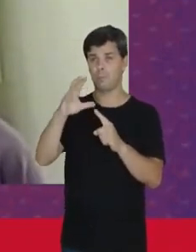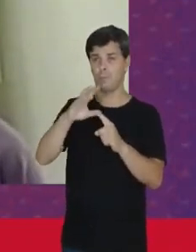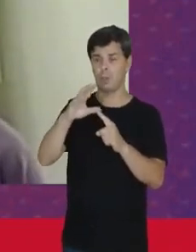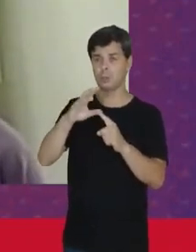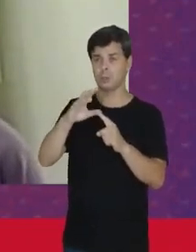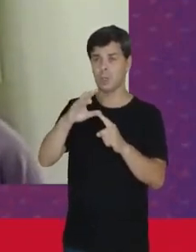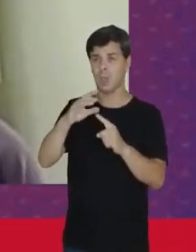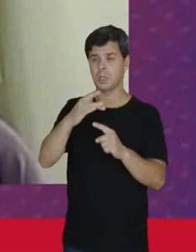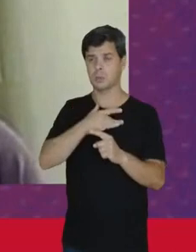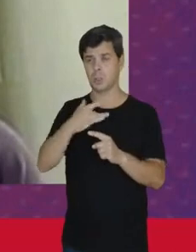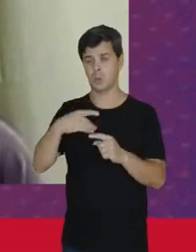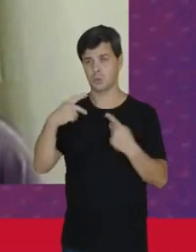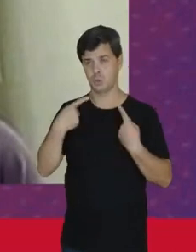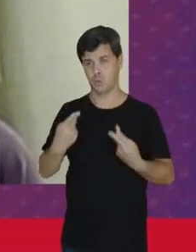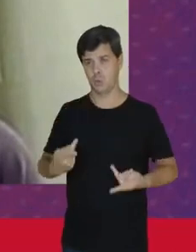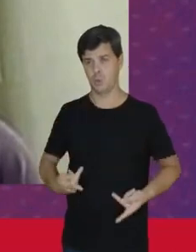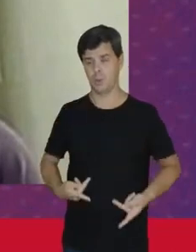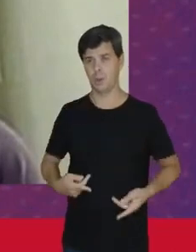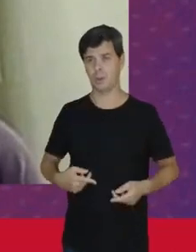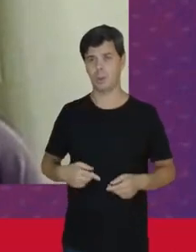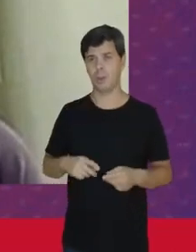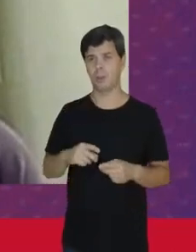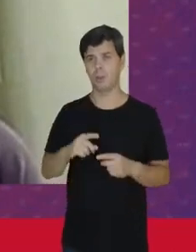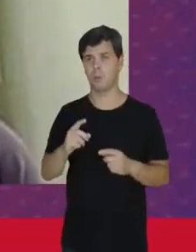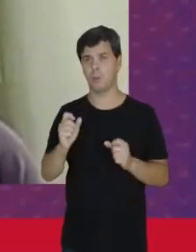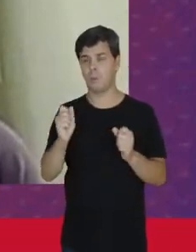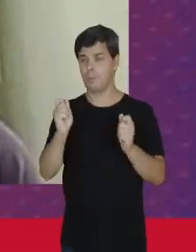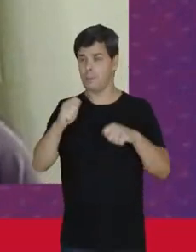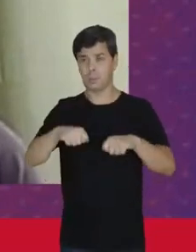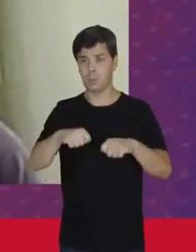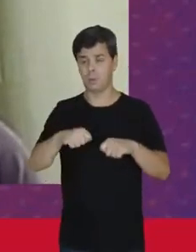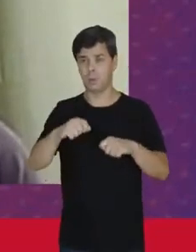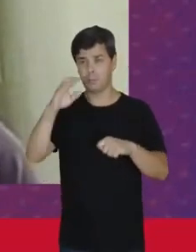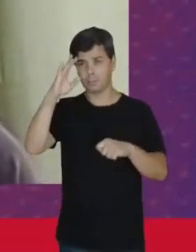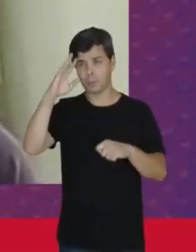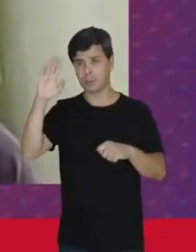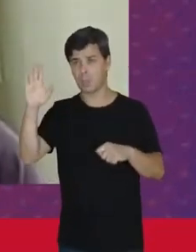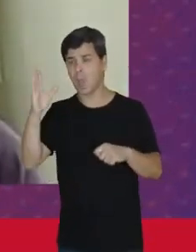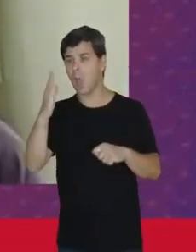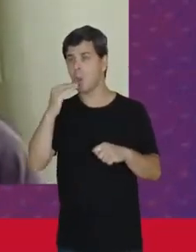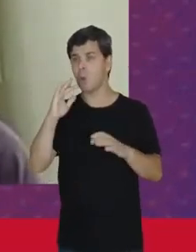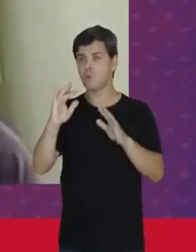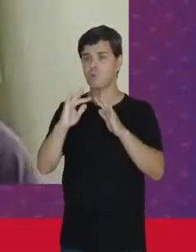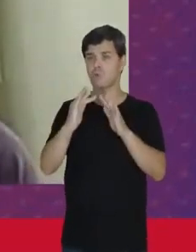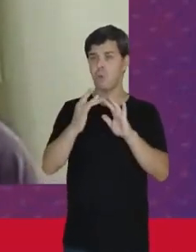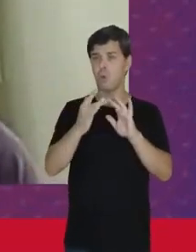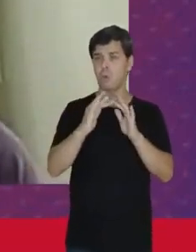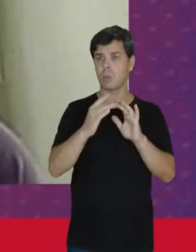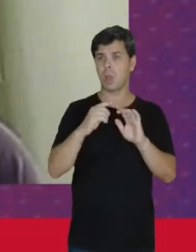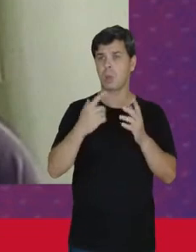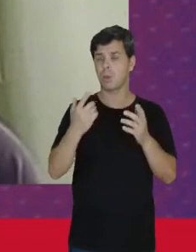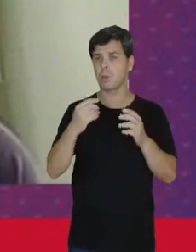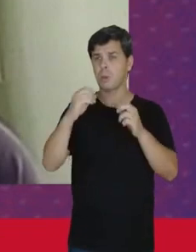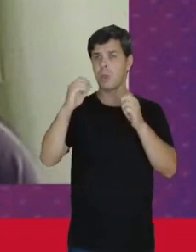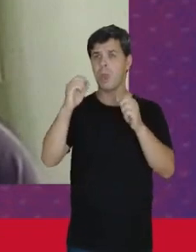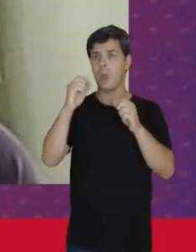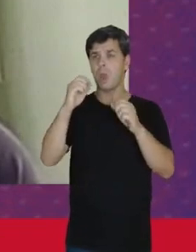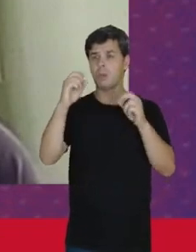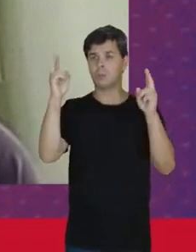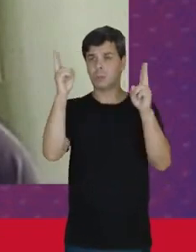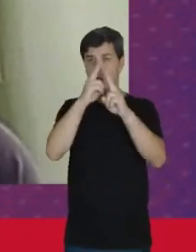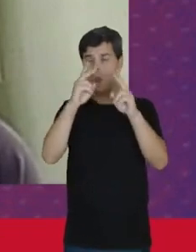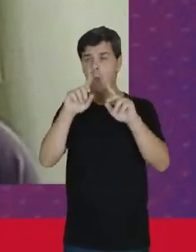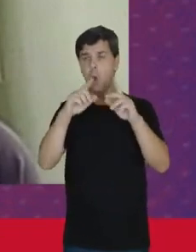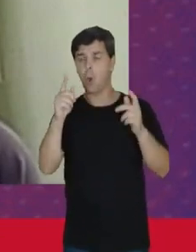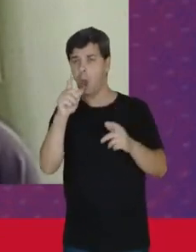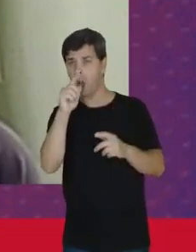à saúde humana. É impossível imaginar, né, que a gente se alimentando ou tendo contato, ou pelo ar, ou pela água, a